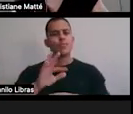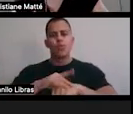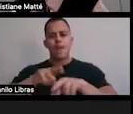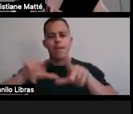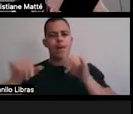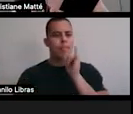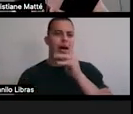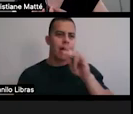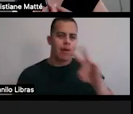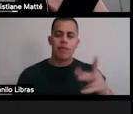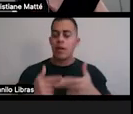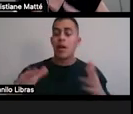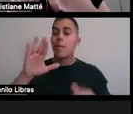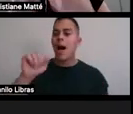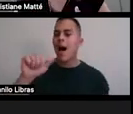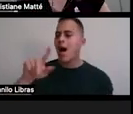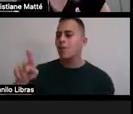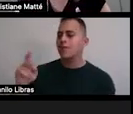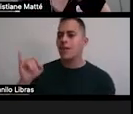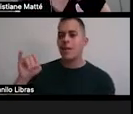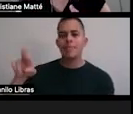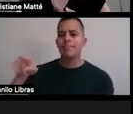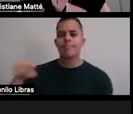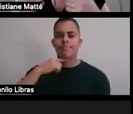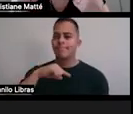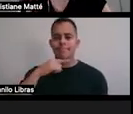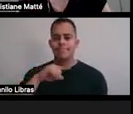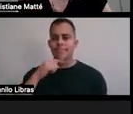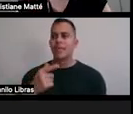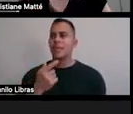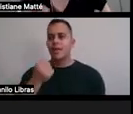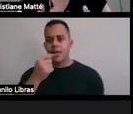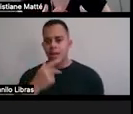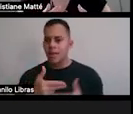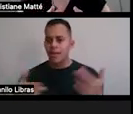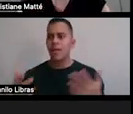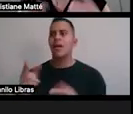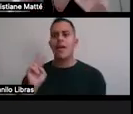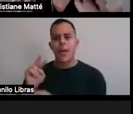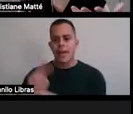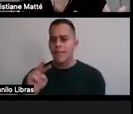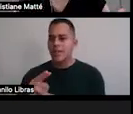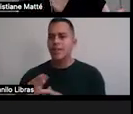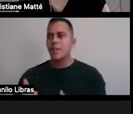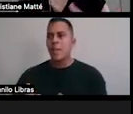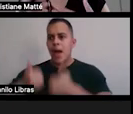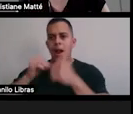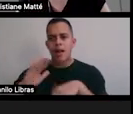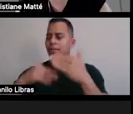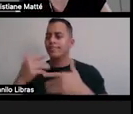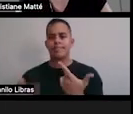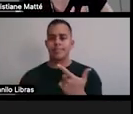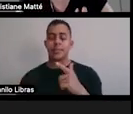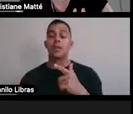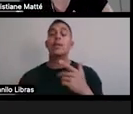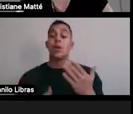para Alzheimer a gente não consegue. A gente não tem tratamentos efetivos, a gente não tem formas de prevenir efetivas, e quando essas demências, como o